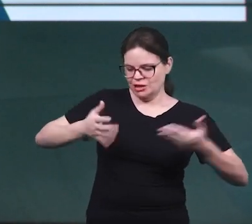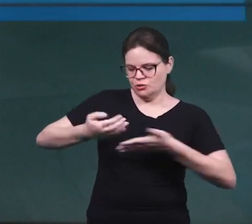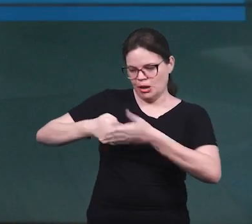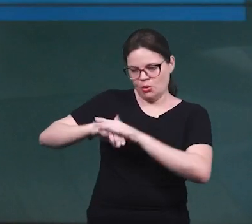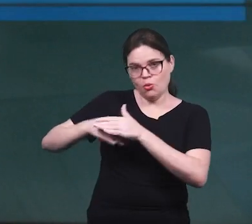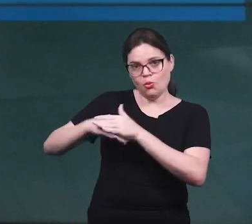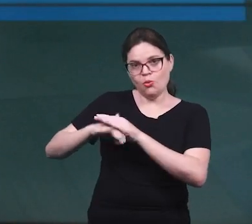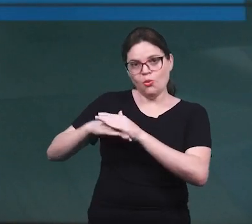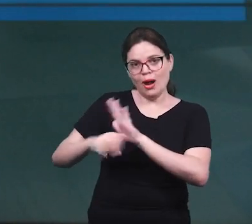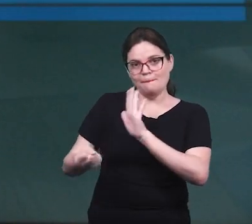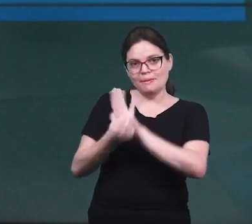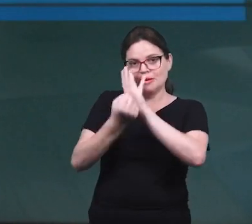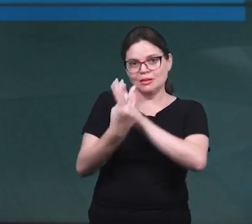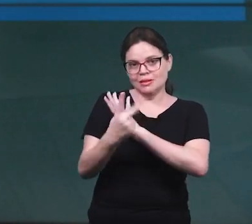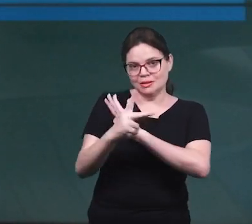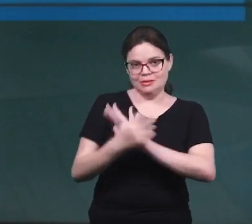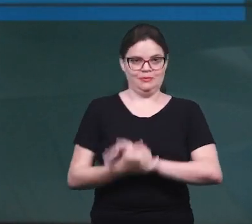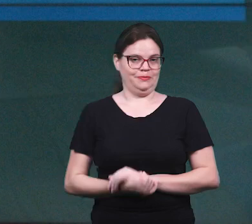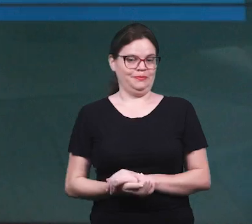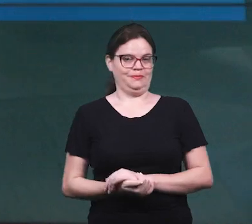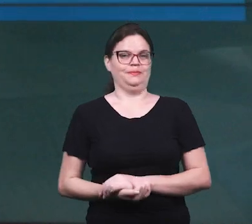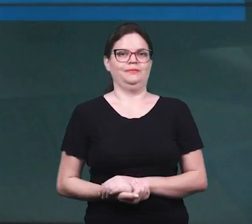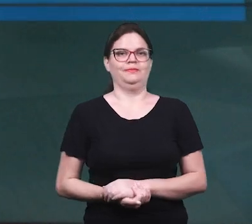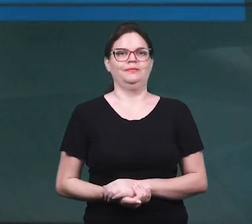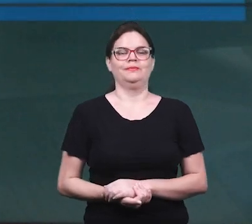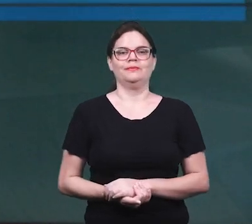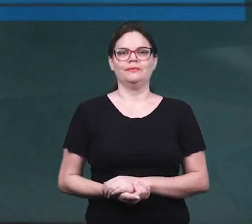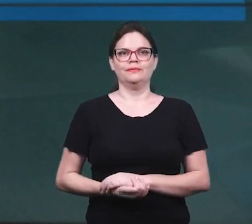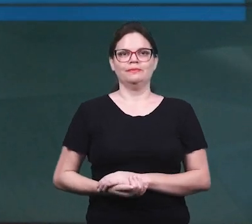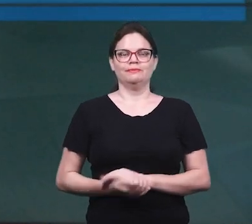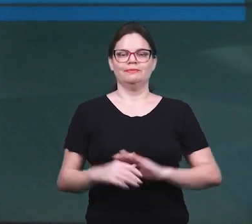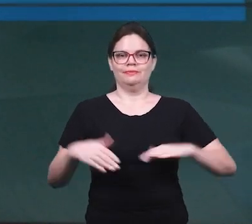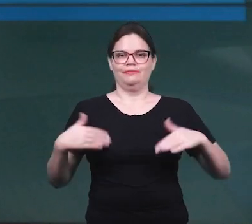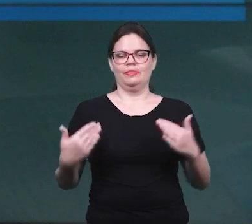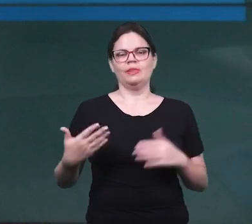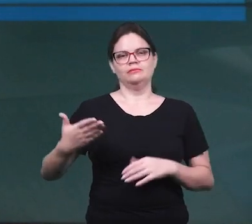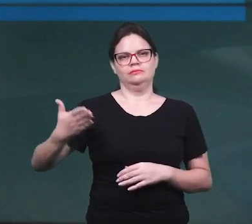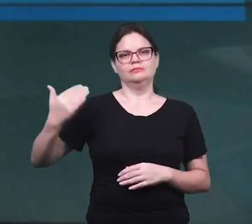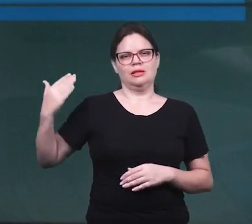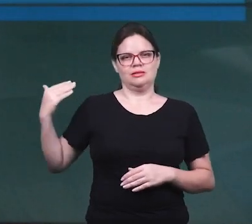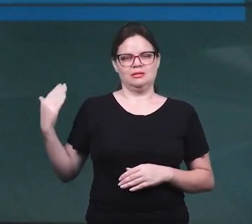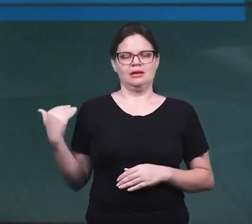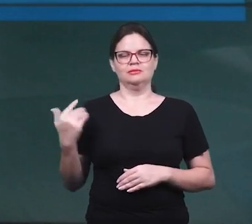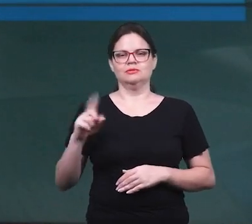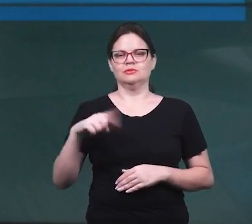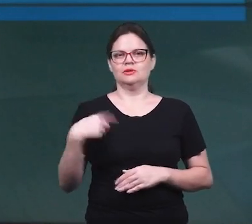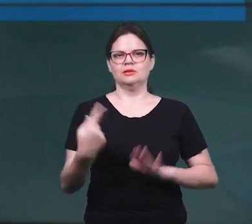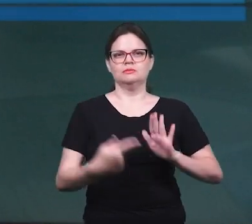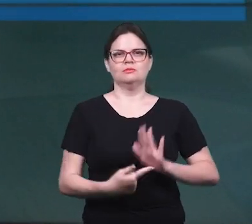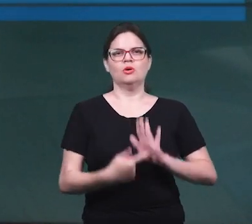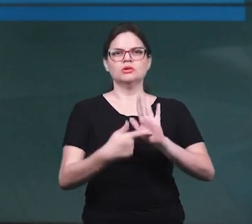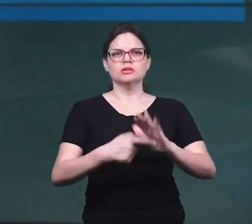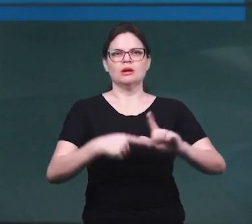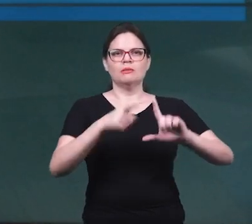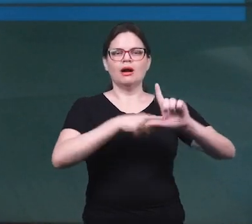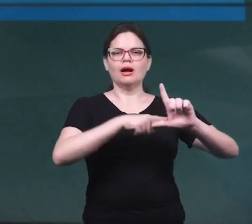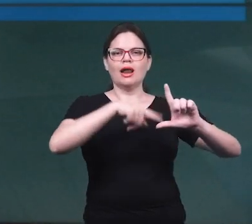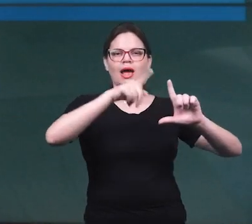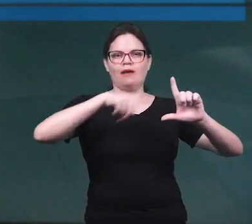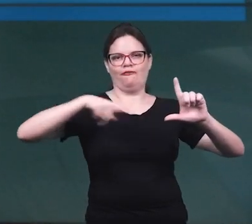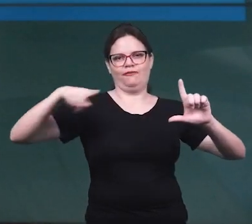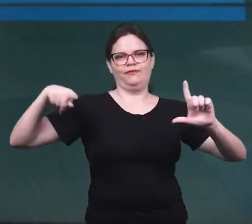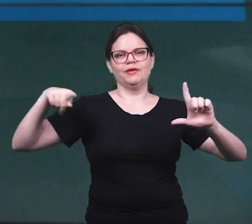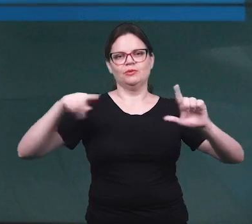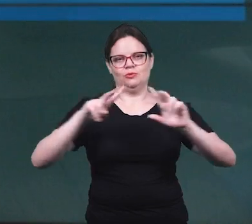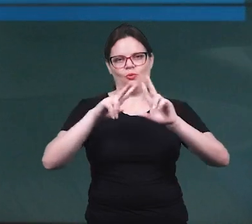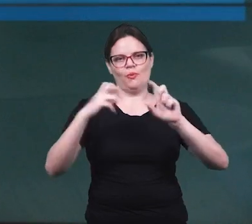patrimônio. Assim, nas aulas anteriores, nós mostramos um gráfico do